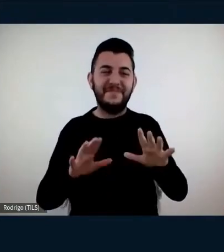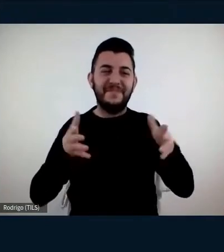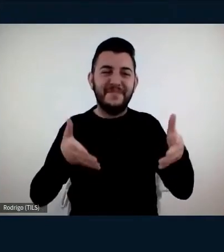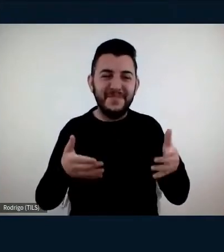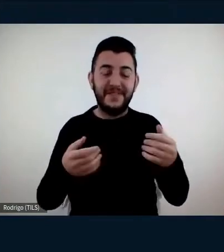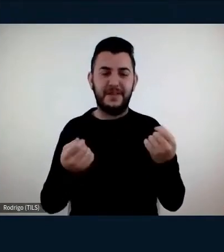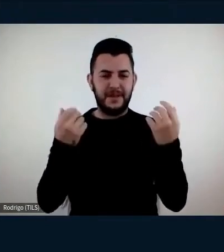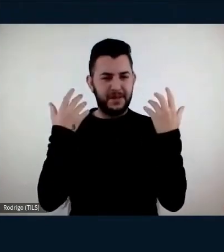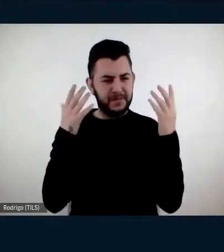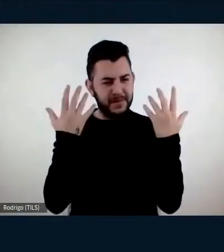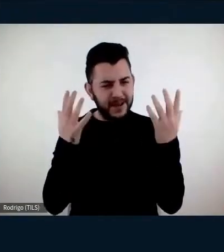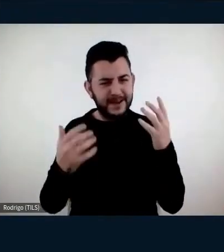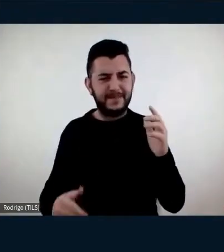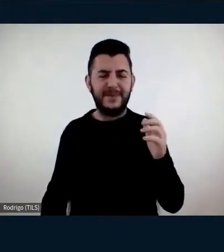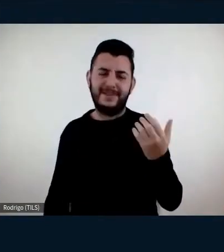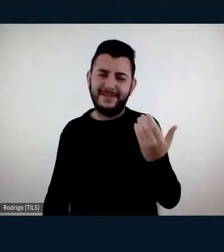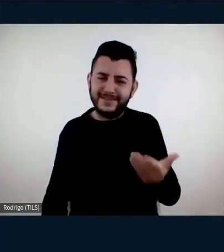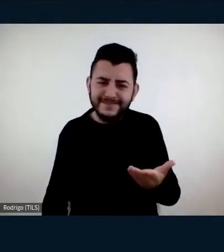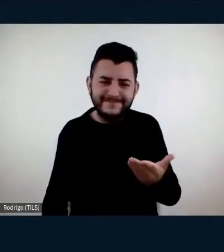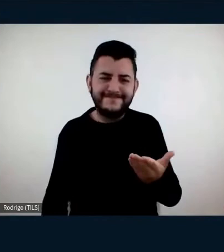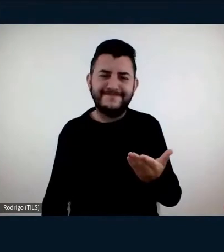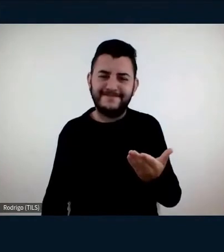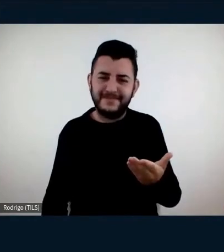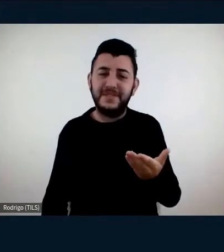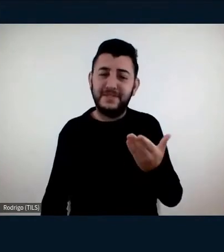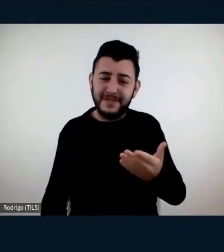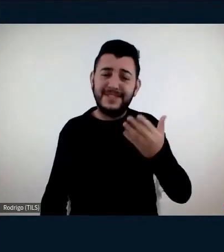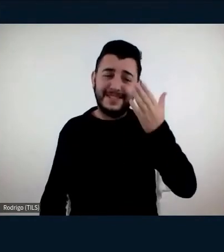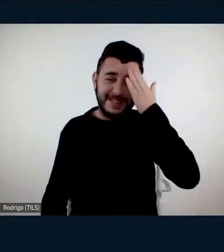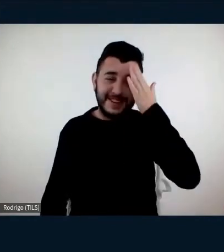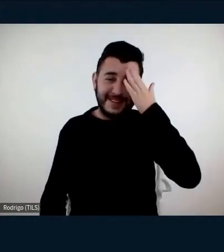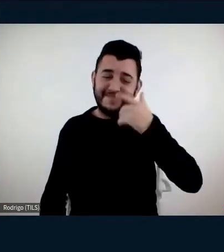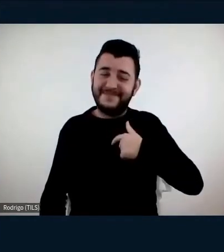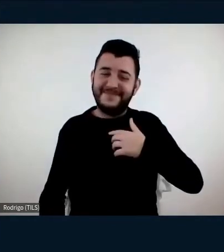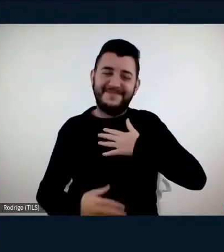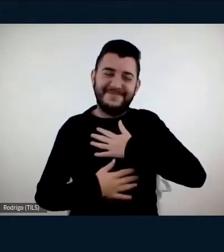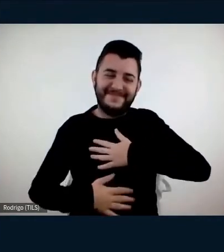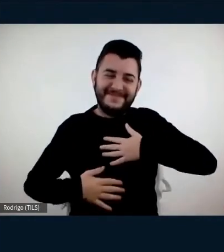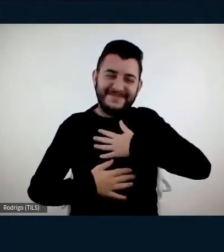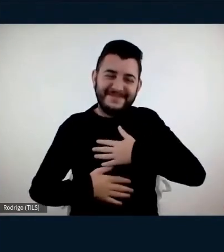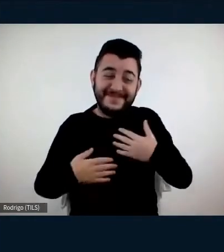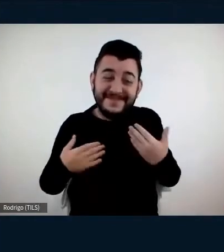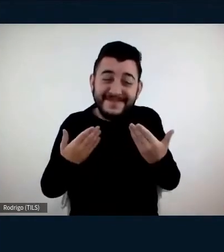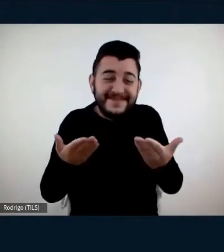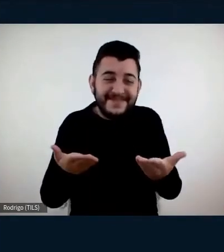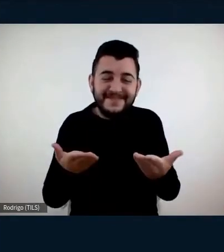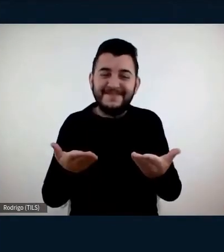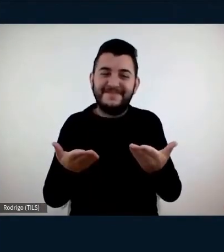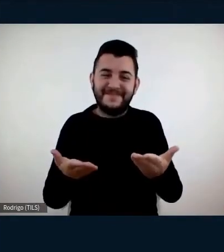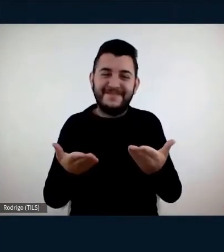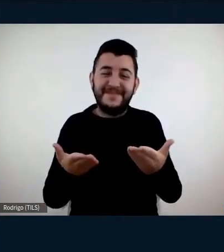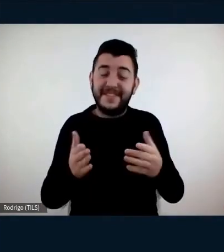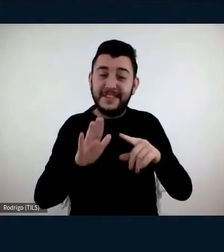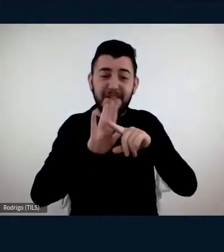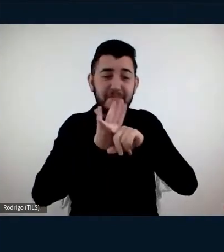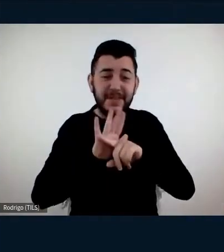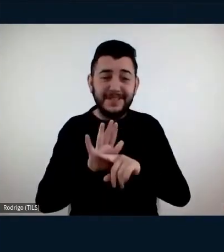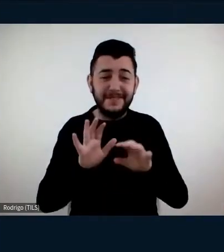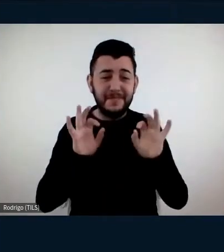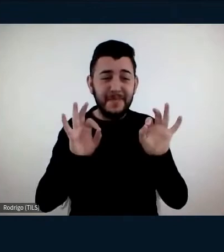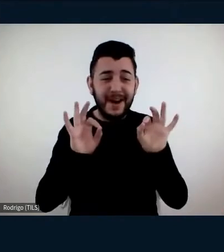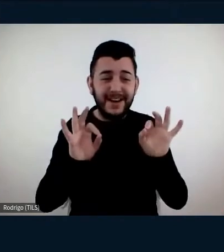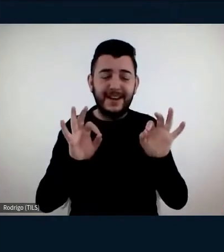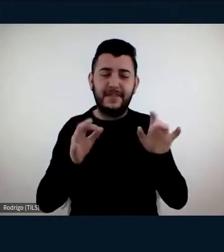Lira. Eu falo do fundo do coração, você sabe como eu gosto de você e como o seu trabalho está excelente. Eu só levantei alguns pontos